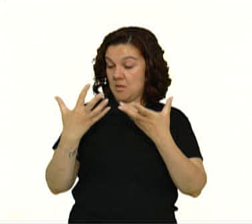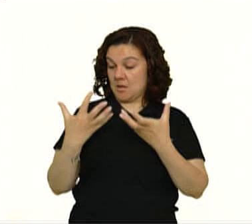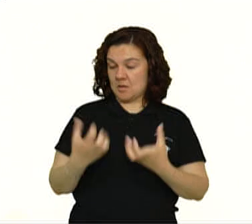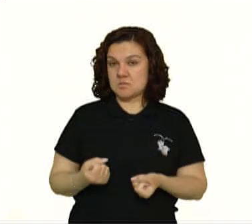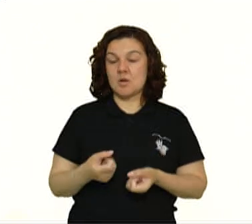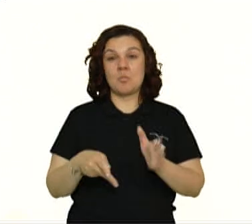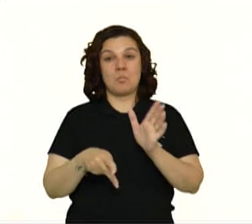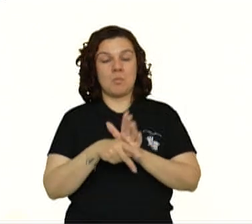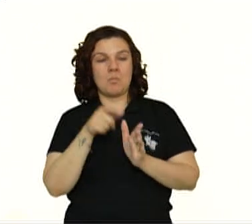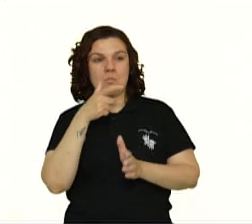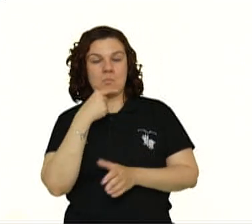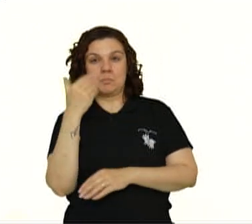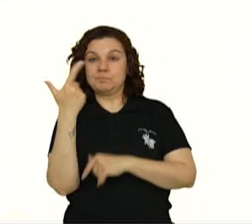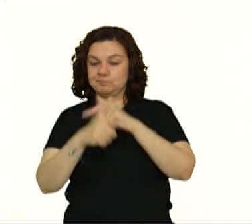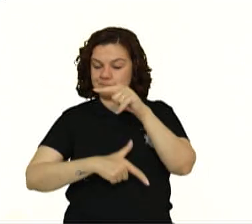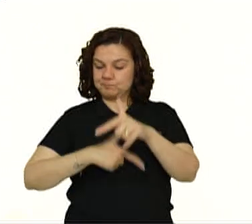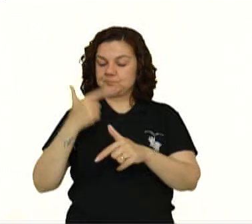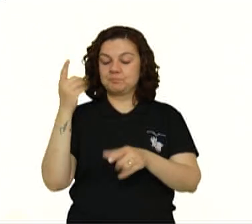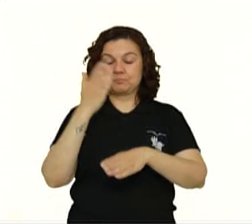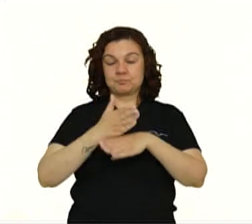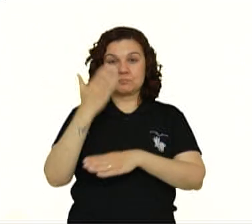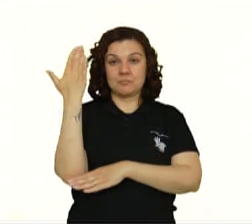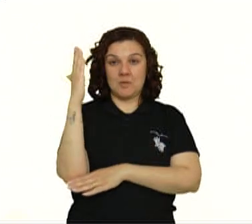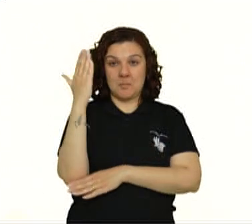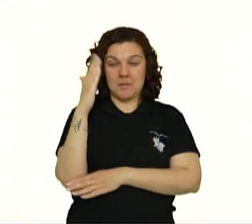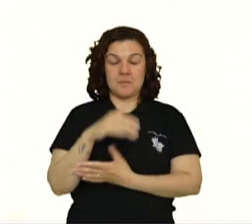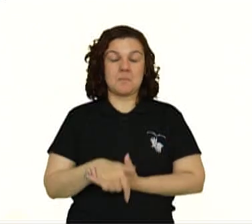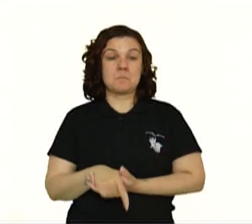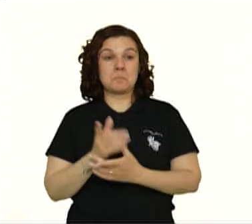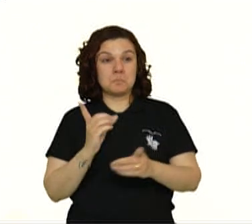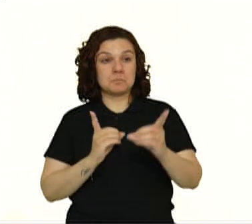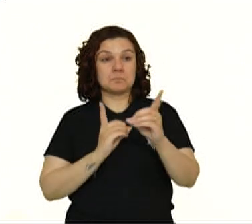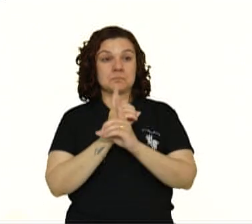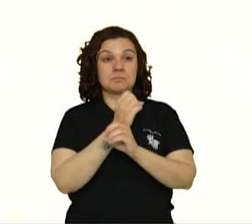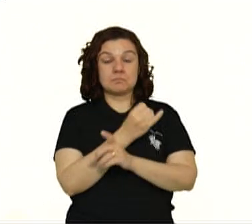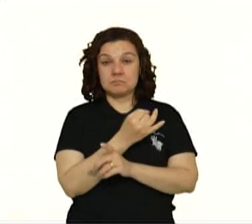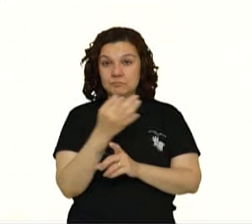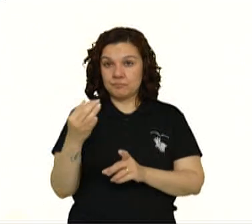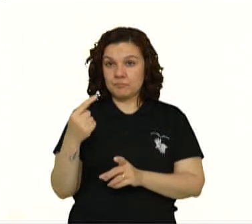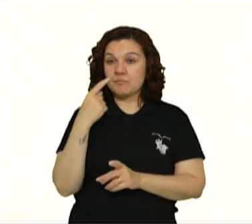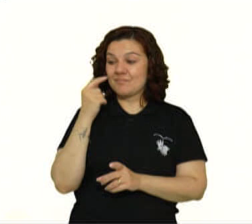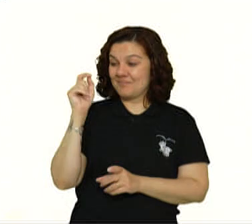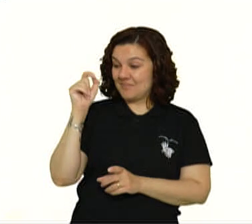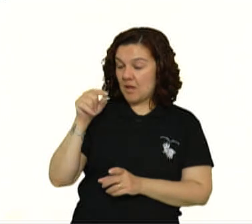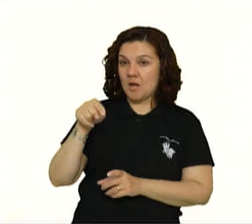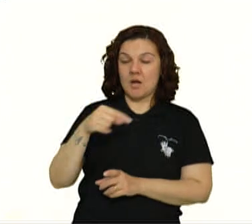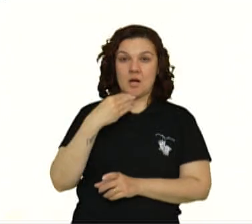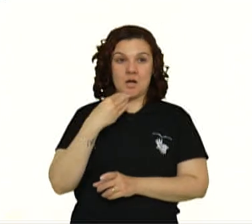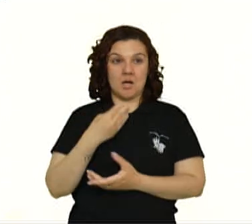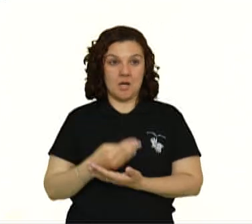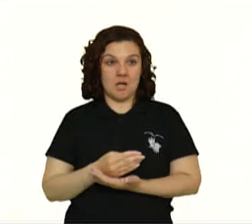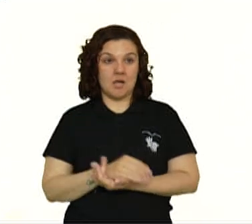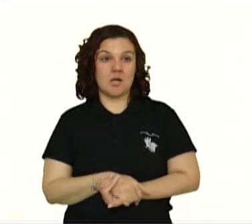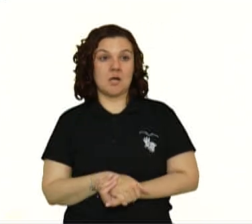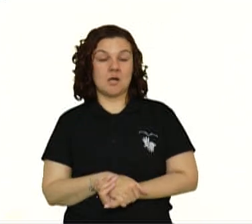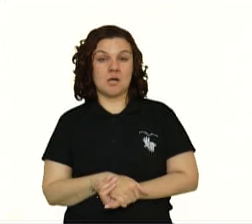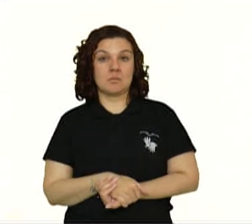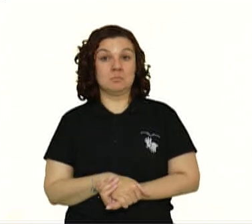Considere que um marceneiro tenha encontrado algumas figuras supostamente desenhadas por